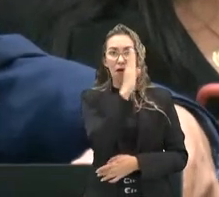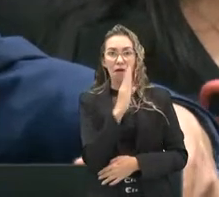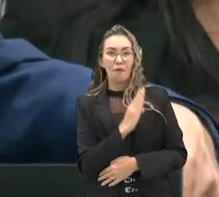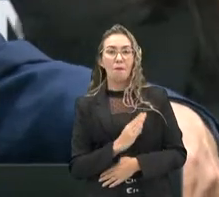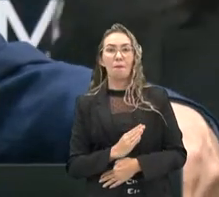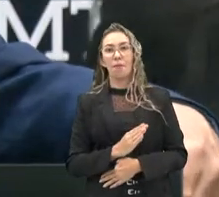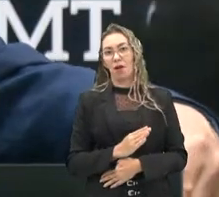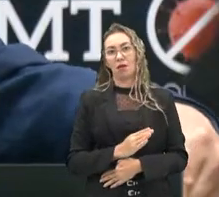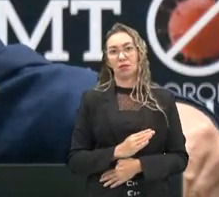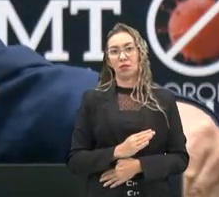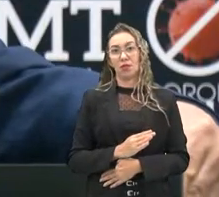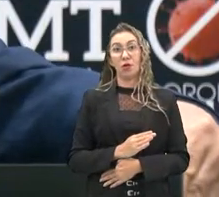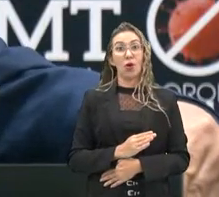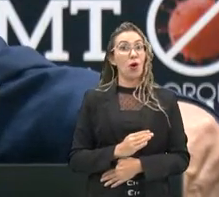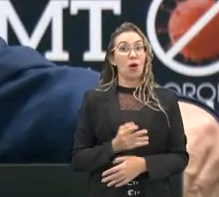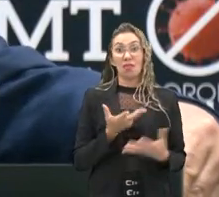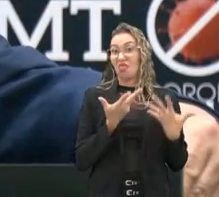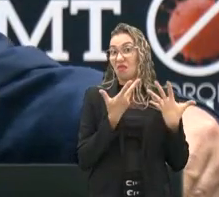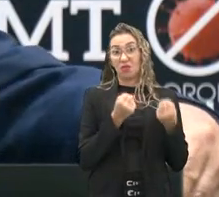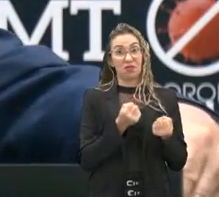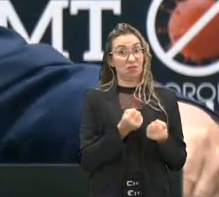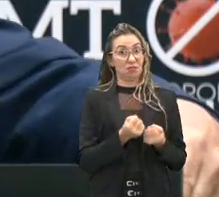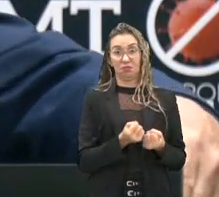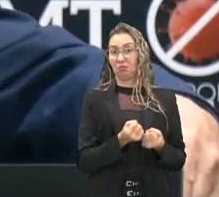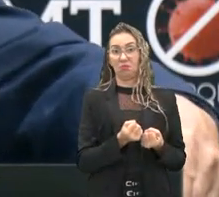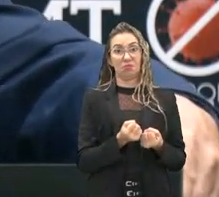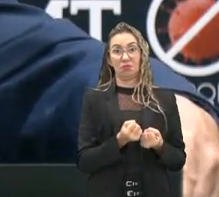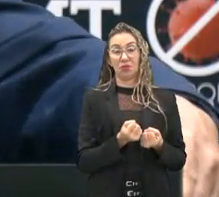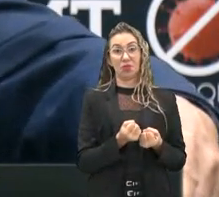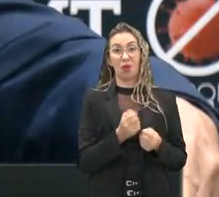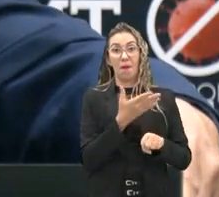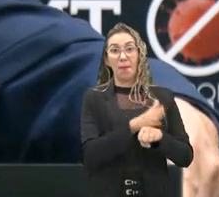participação feminina no processo de decisão política.